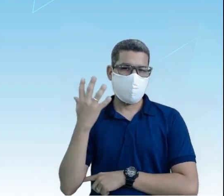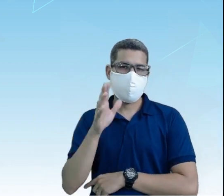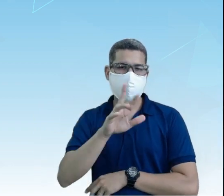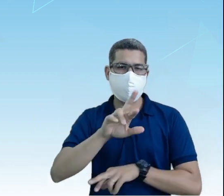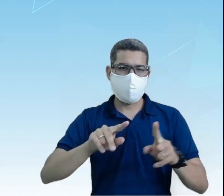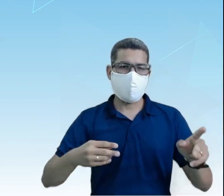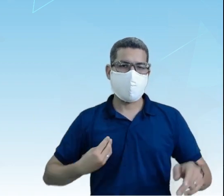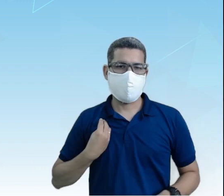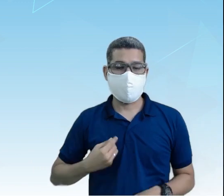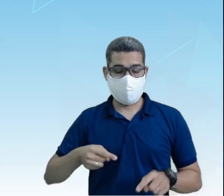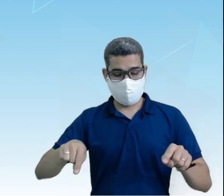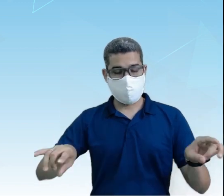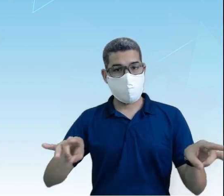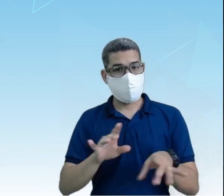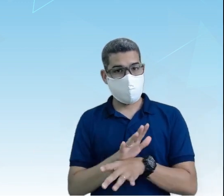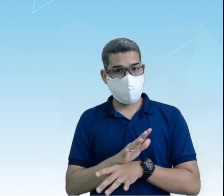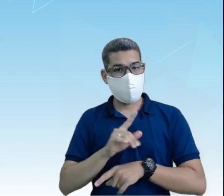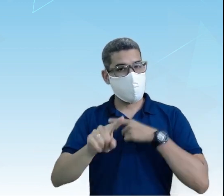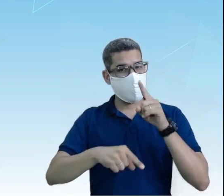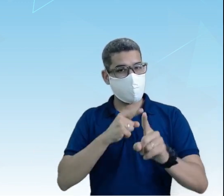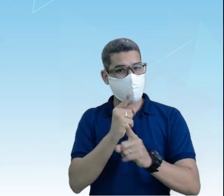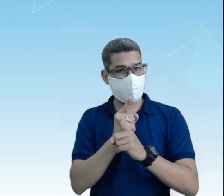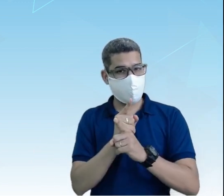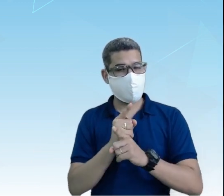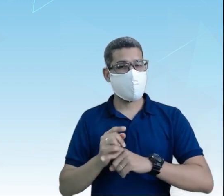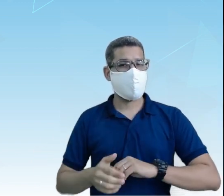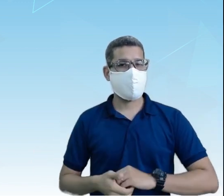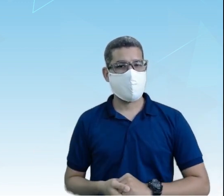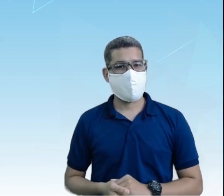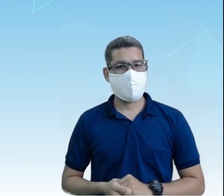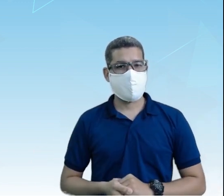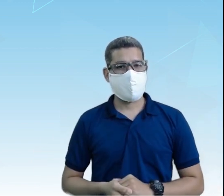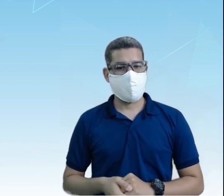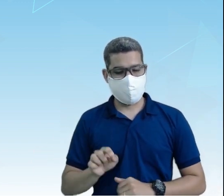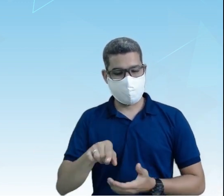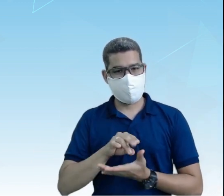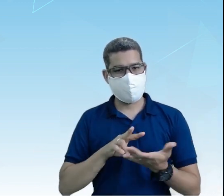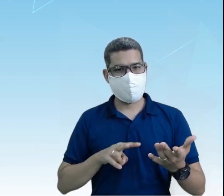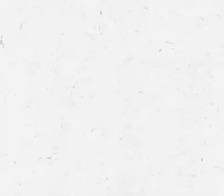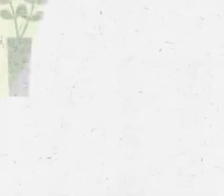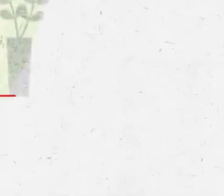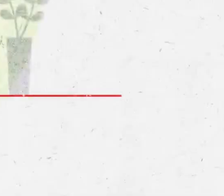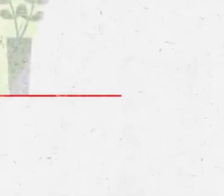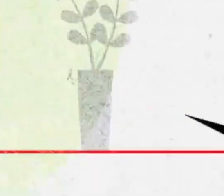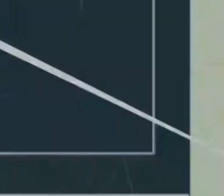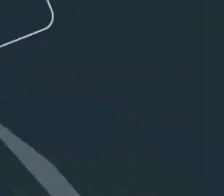vivos. Eu vou ficando por aqui e a gente se encontra na próxima aula do EducaPE.